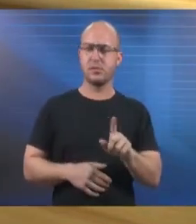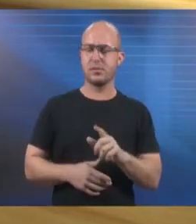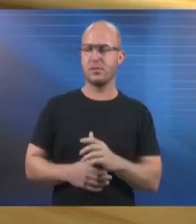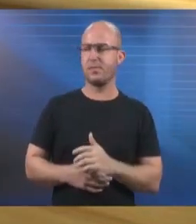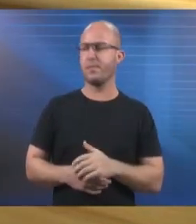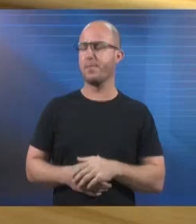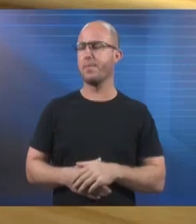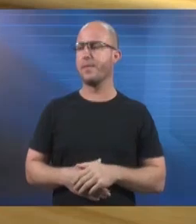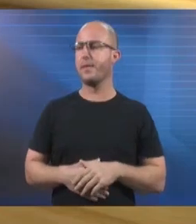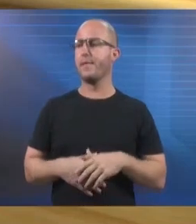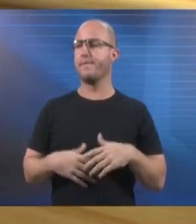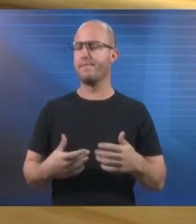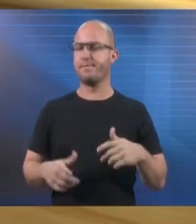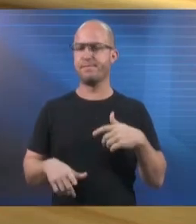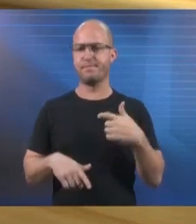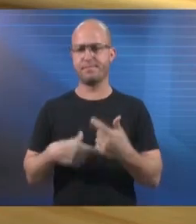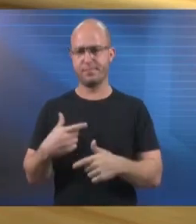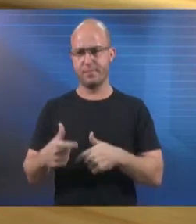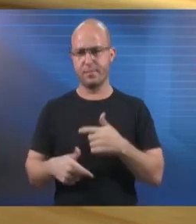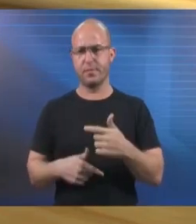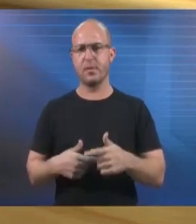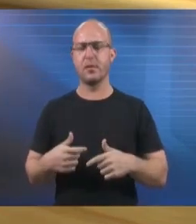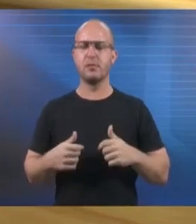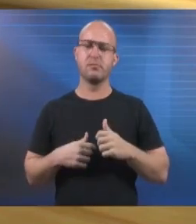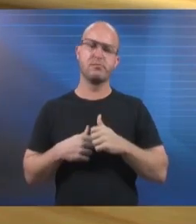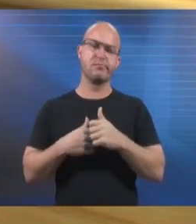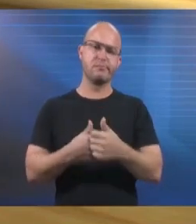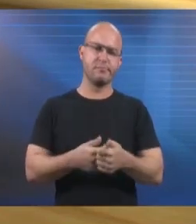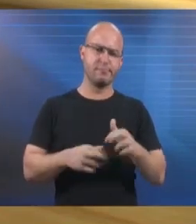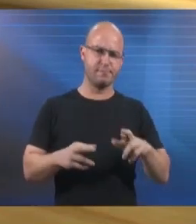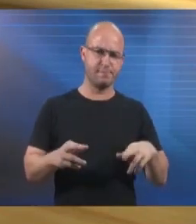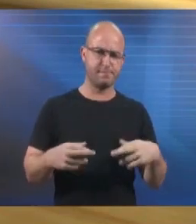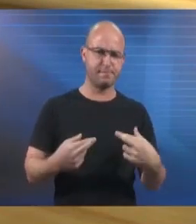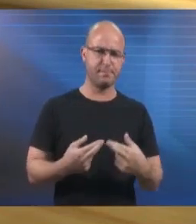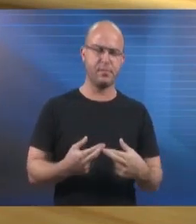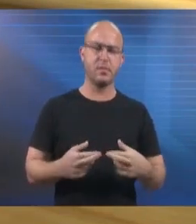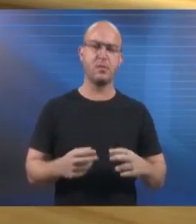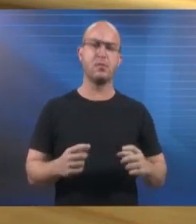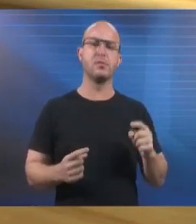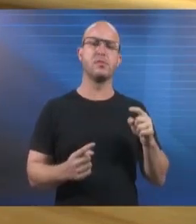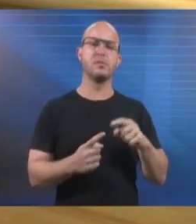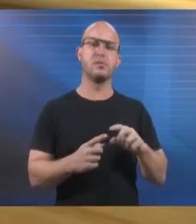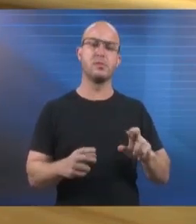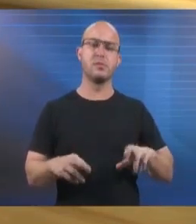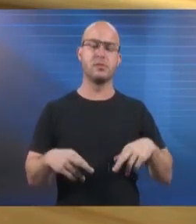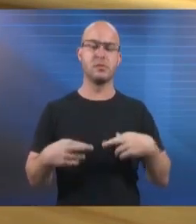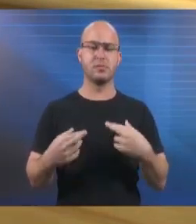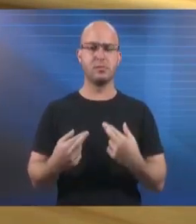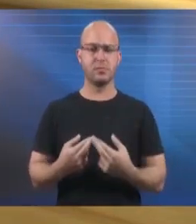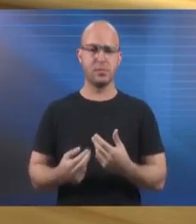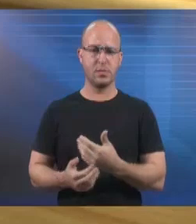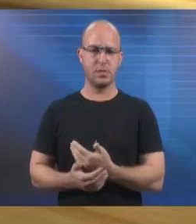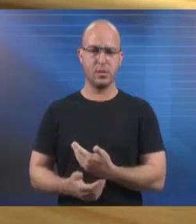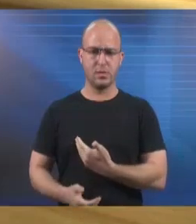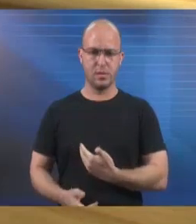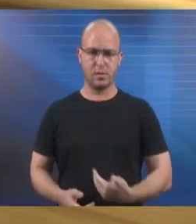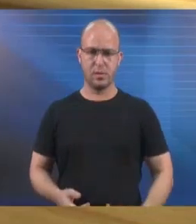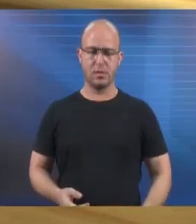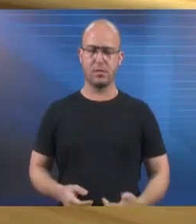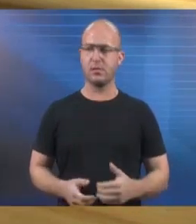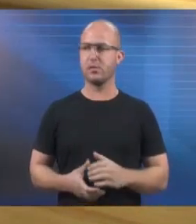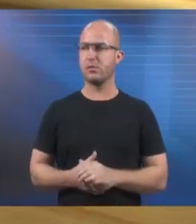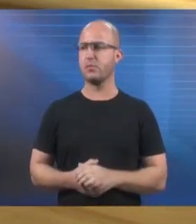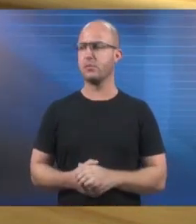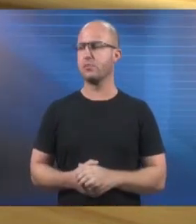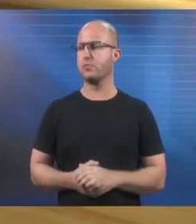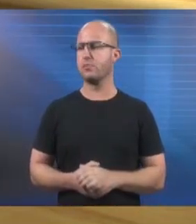então estamos fazendo esse trabalho acompanhando essas reuniões fruto dessa audiência pública para que nós possamos sim